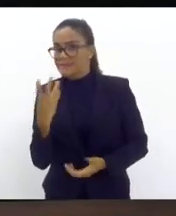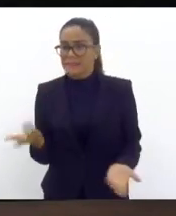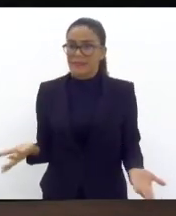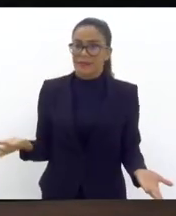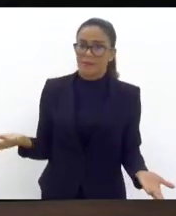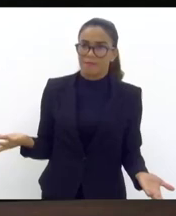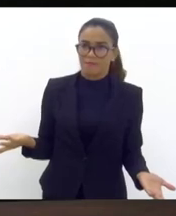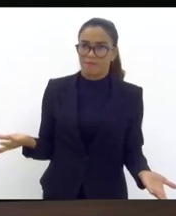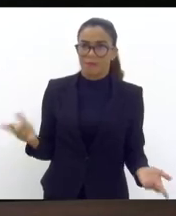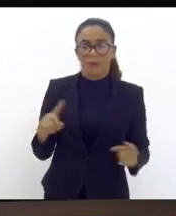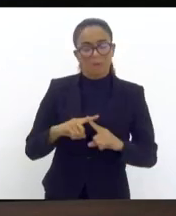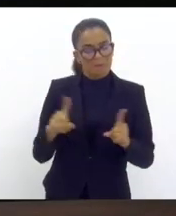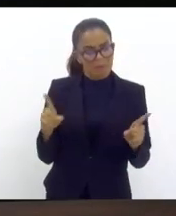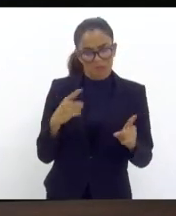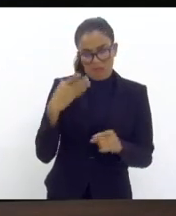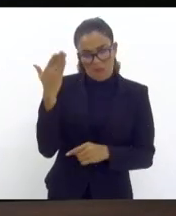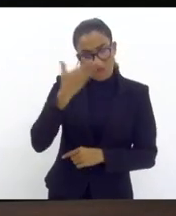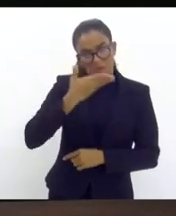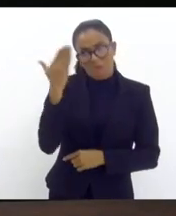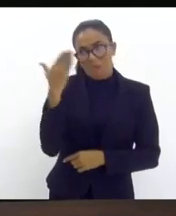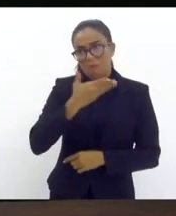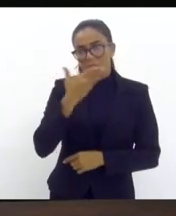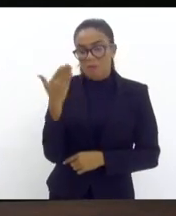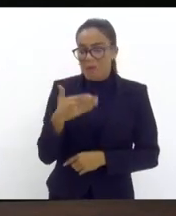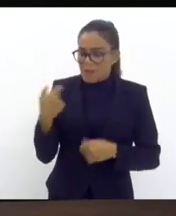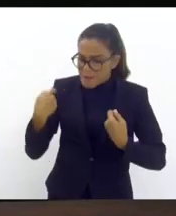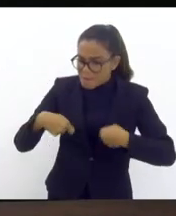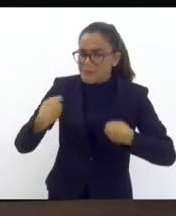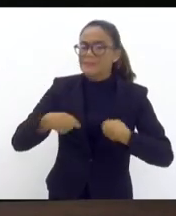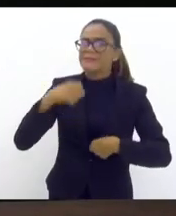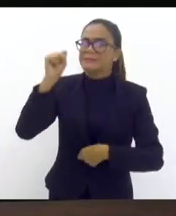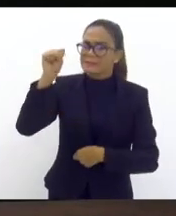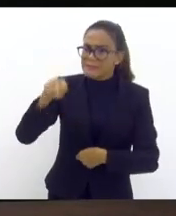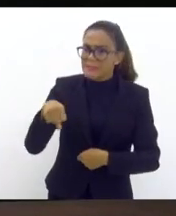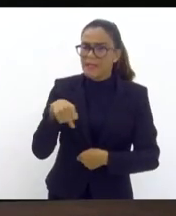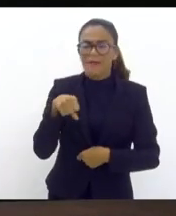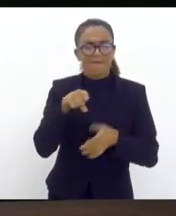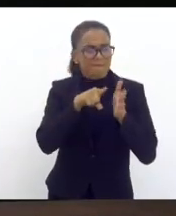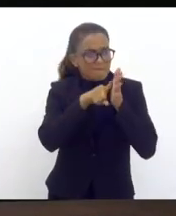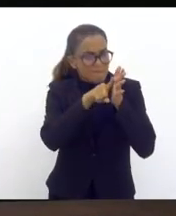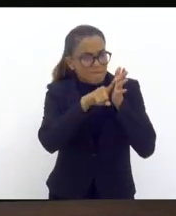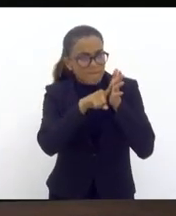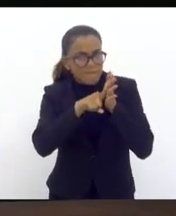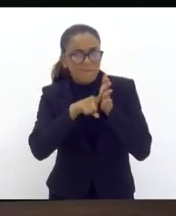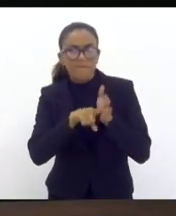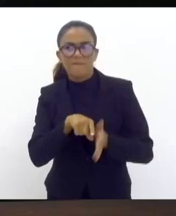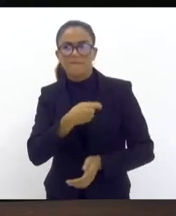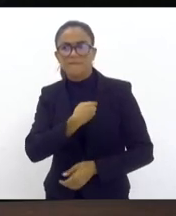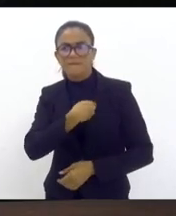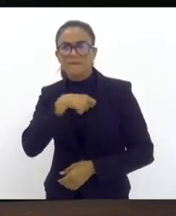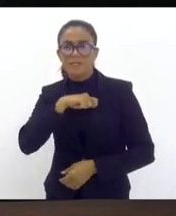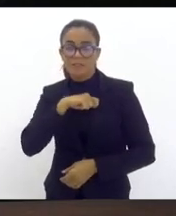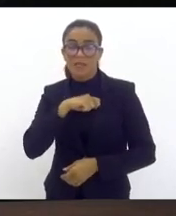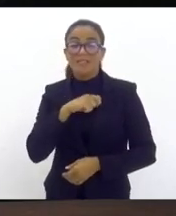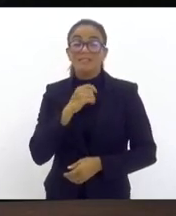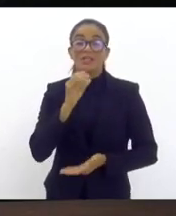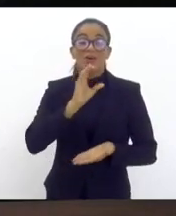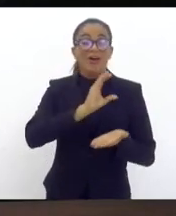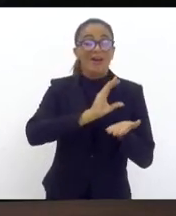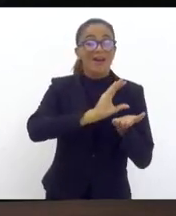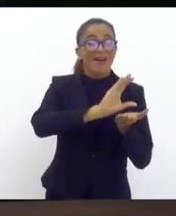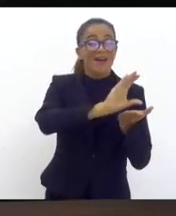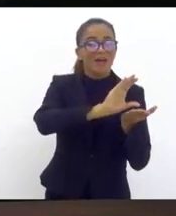eu não vi chegando isso ainda e a gente precisa fiscalizar esse recurso financeiro se não foi desviado para